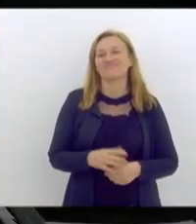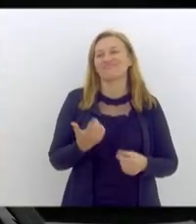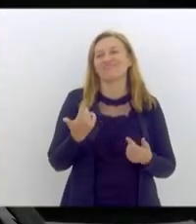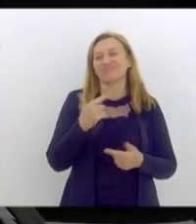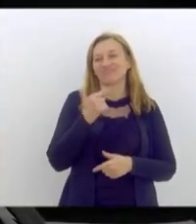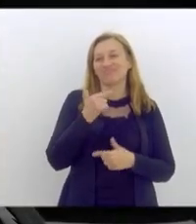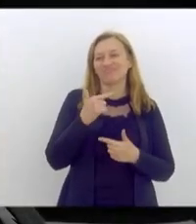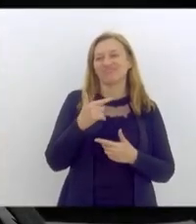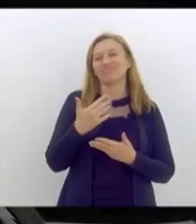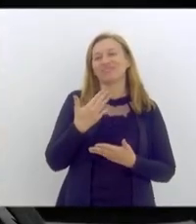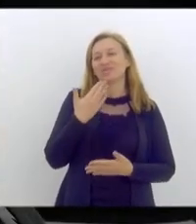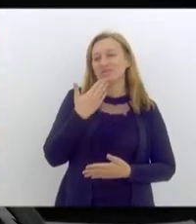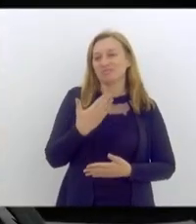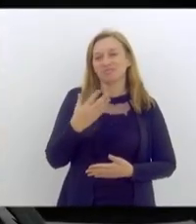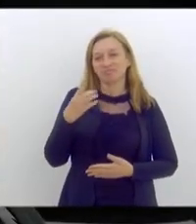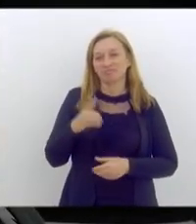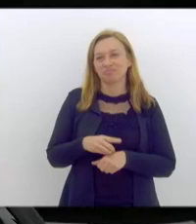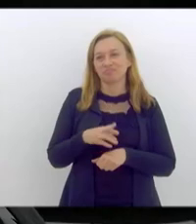por favor doutora